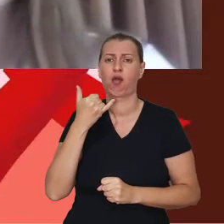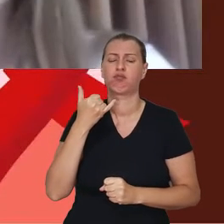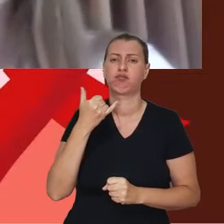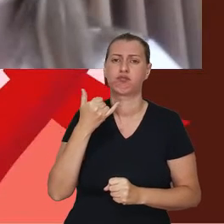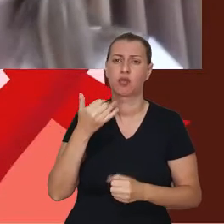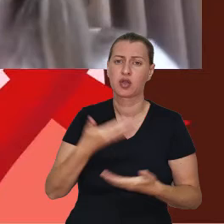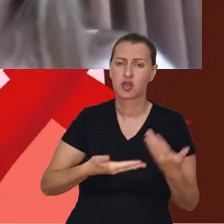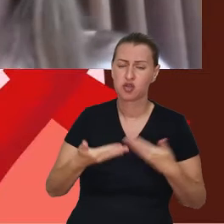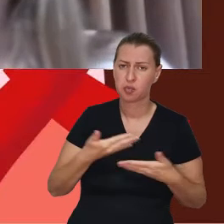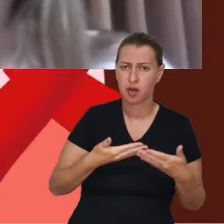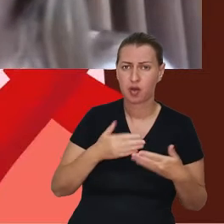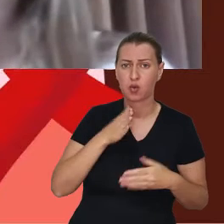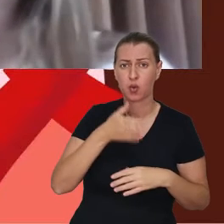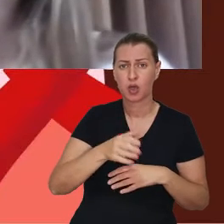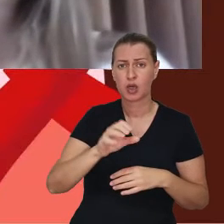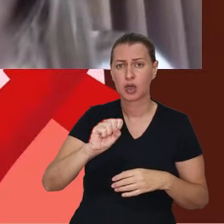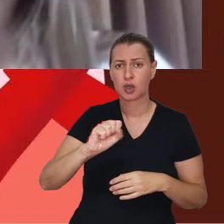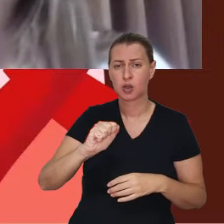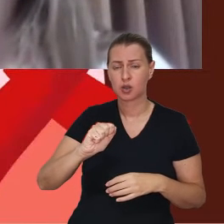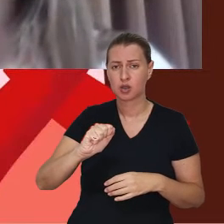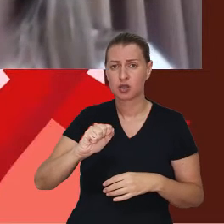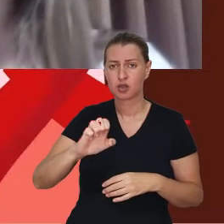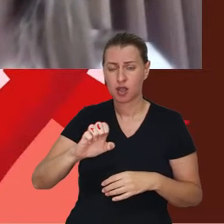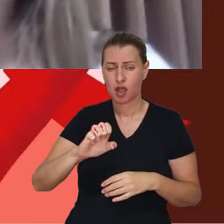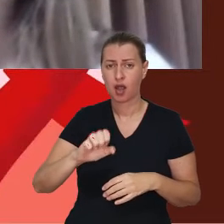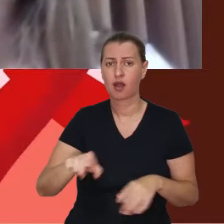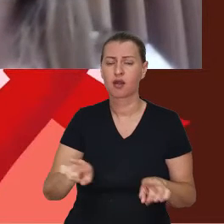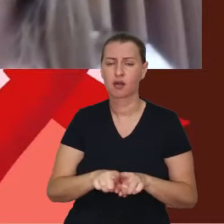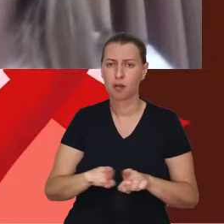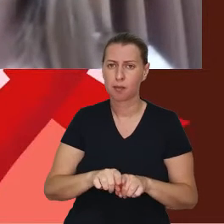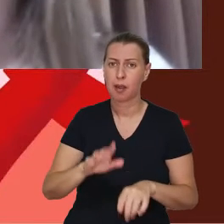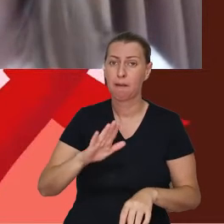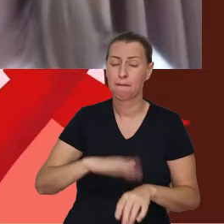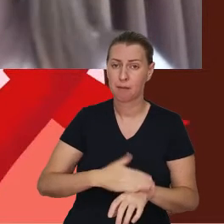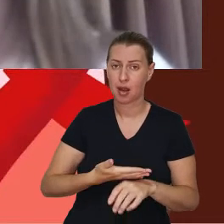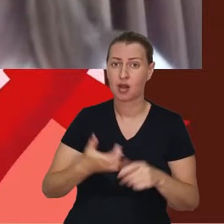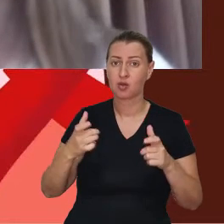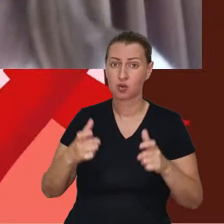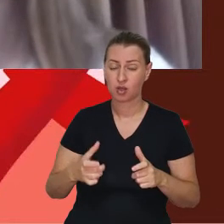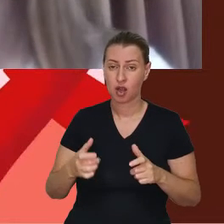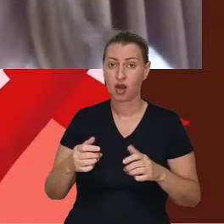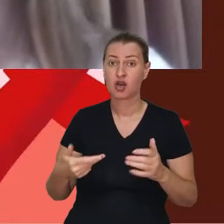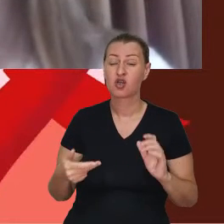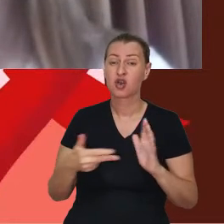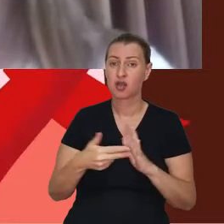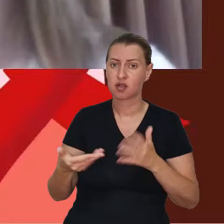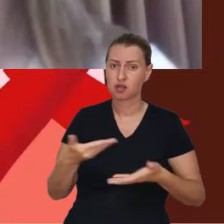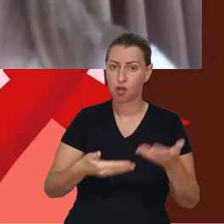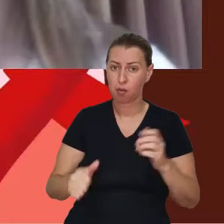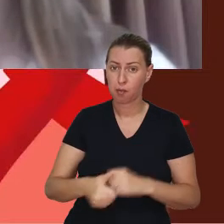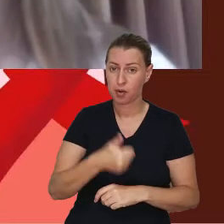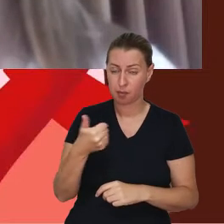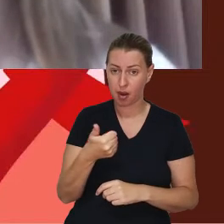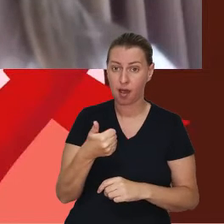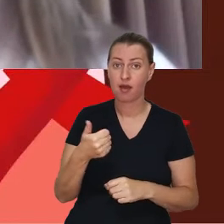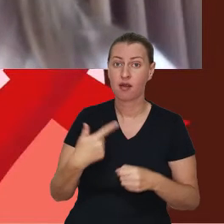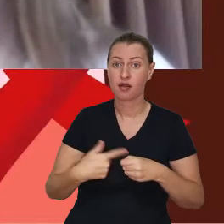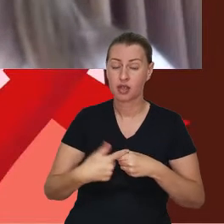SAI também. E, cada vez mais, as unidades de atenção primária do município de Novo Hamburgo